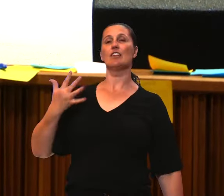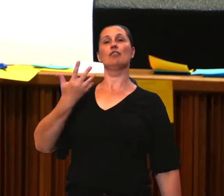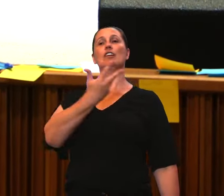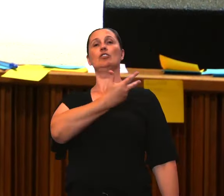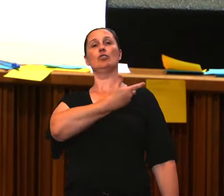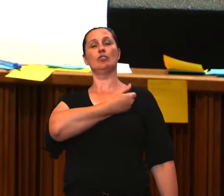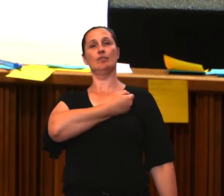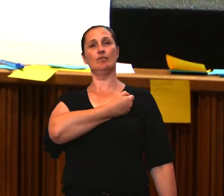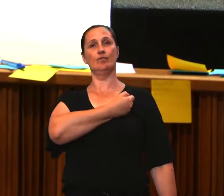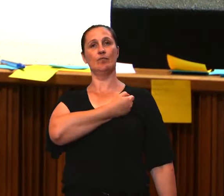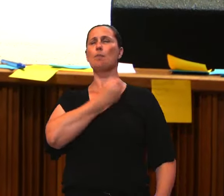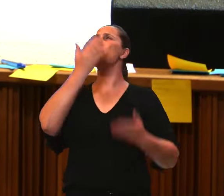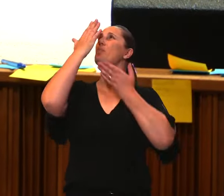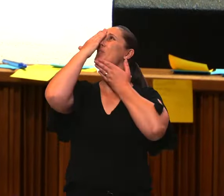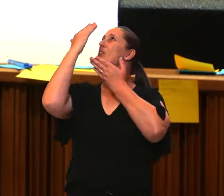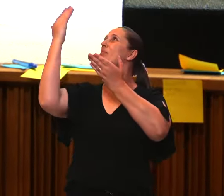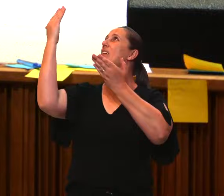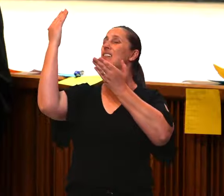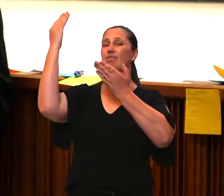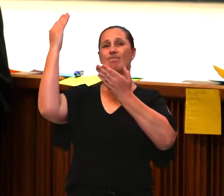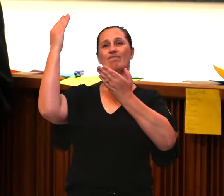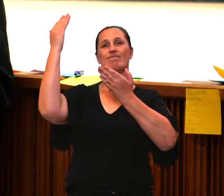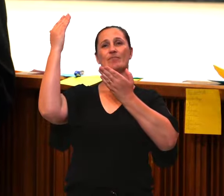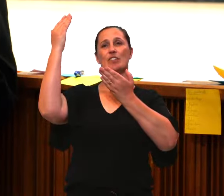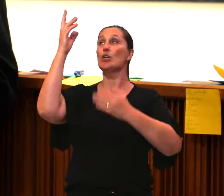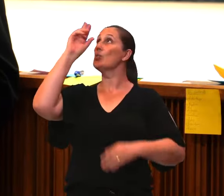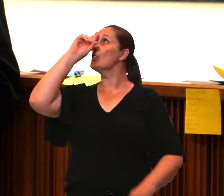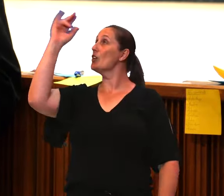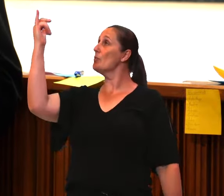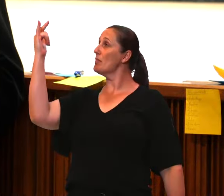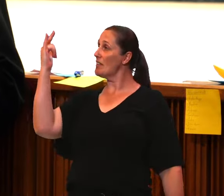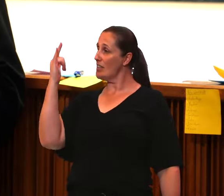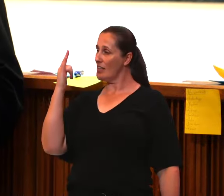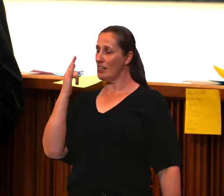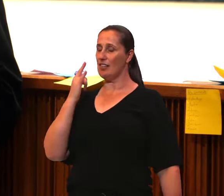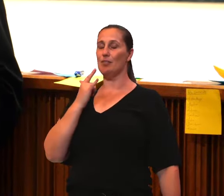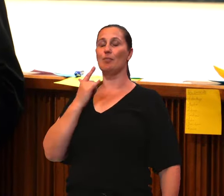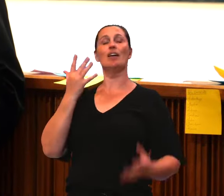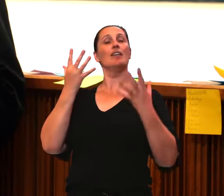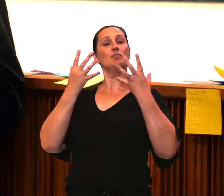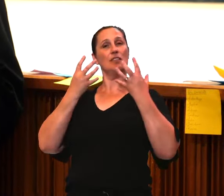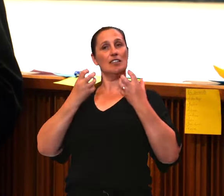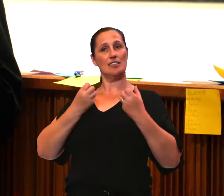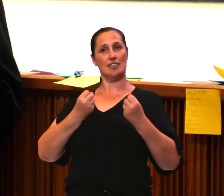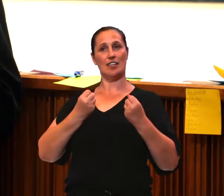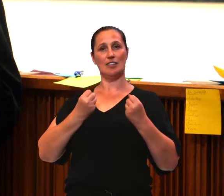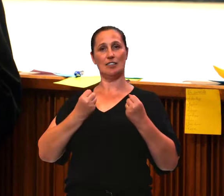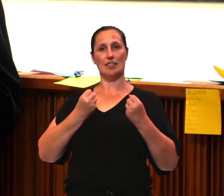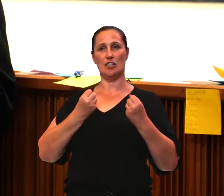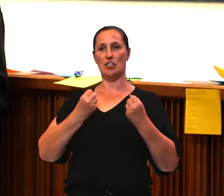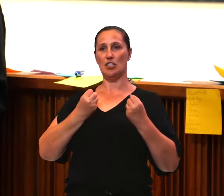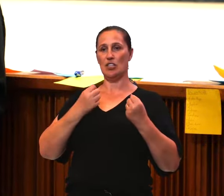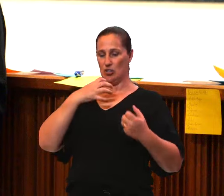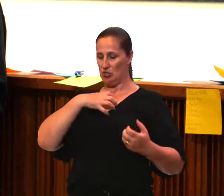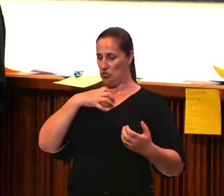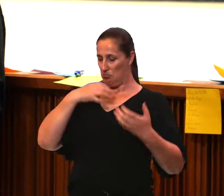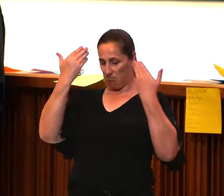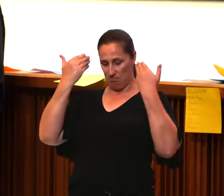salvador muito obrigado porque o Senhor me ama e me aceita do jeito que eu